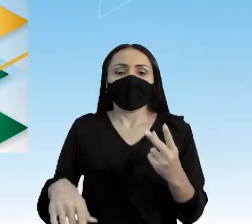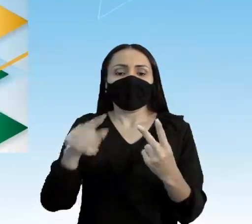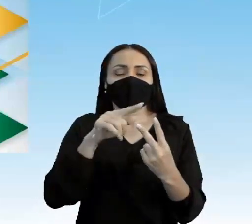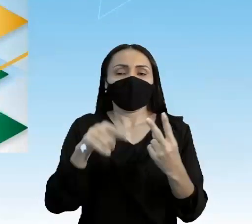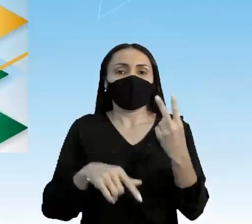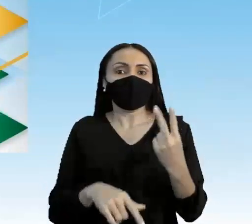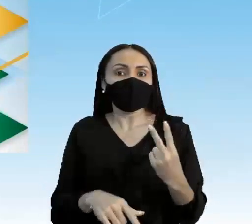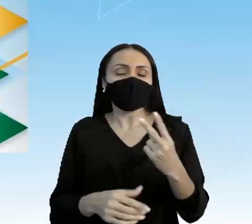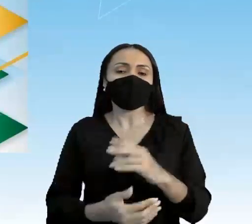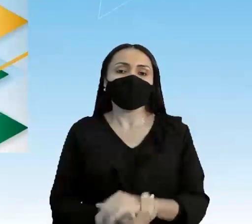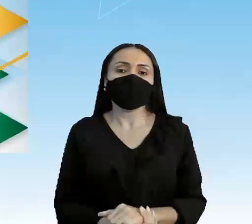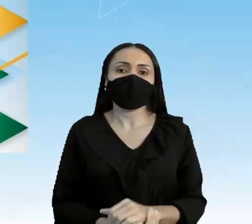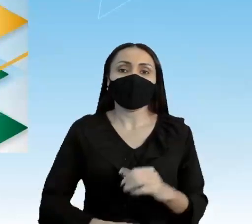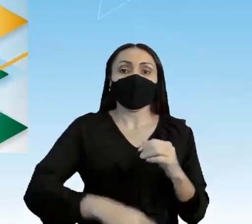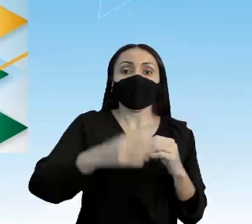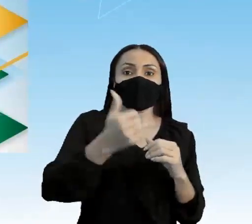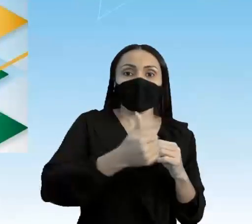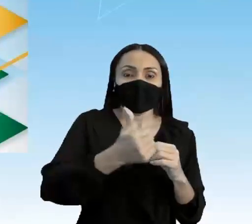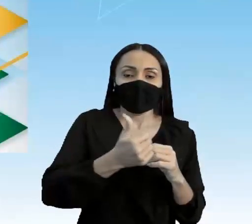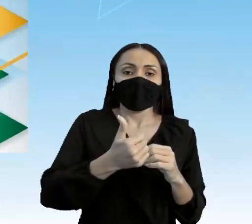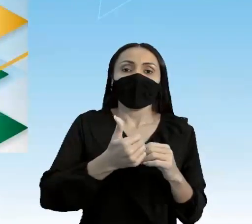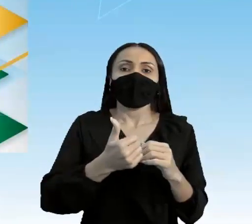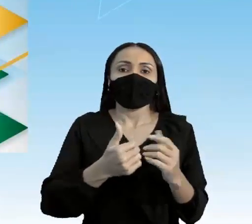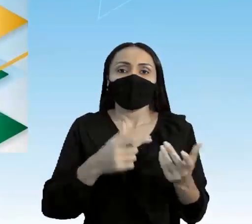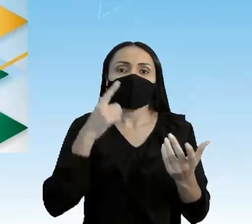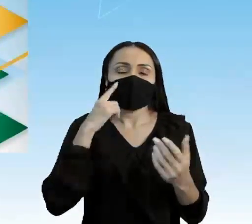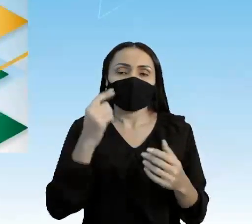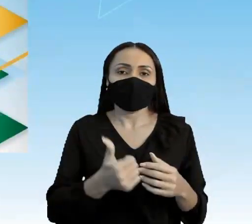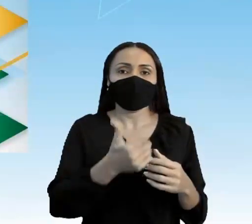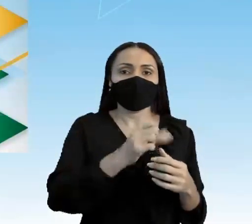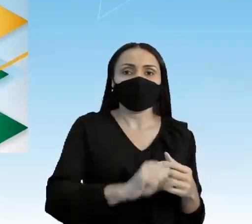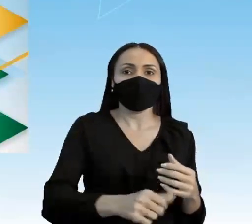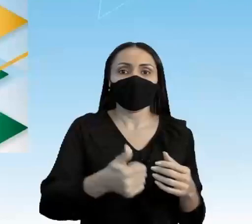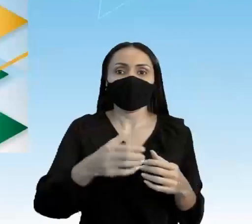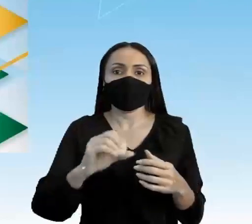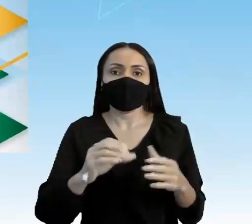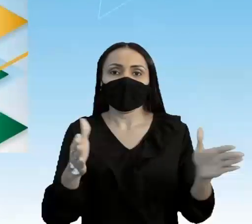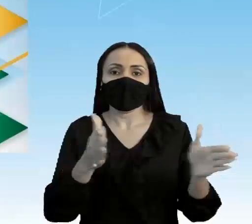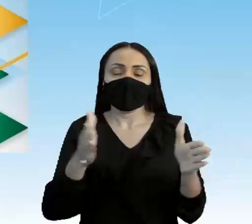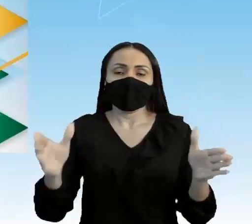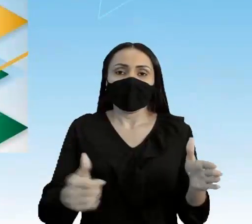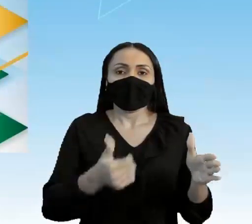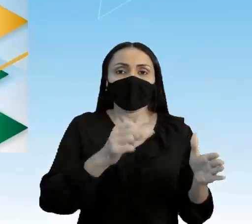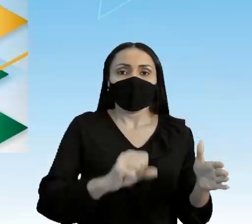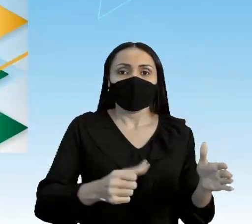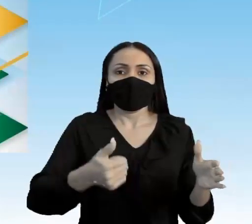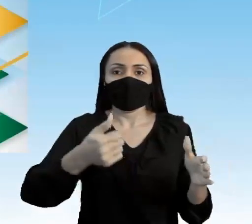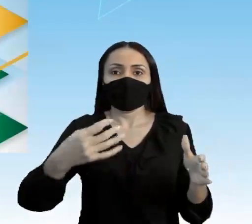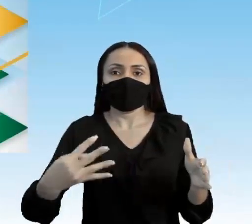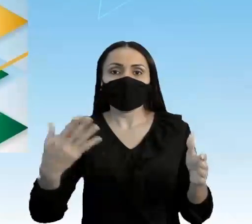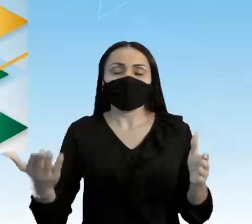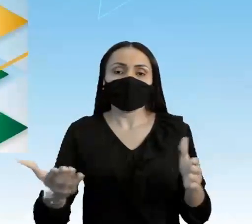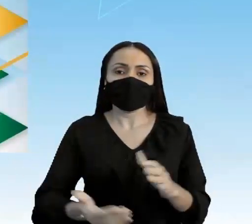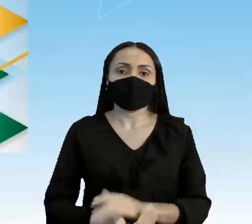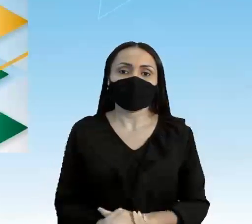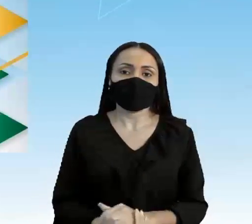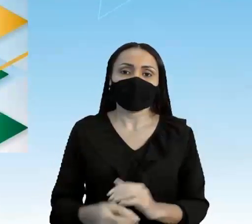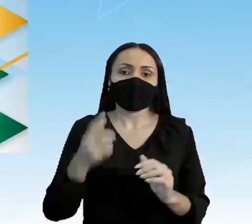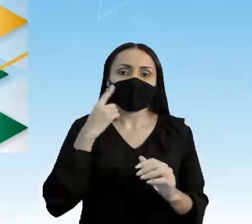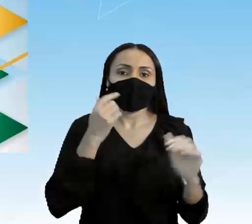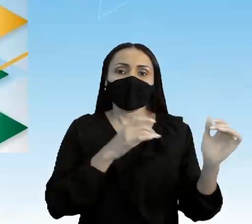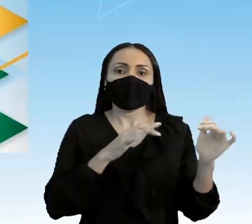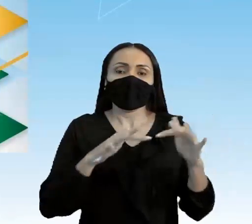né? Então, na primeira fase, né, de 1810 a 1814, né? Então, os habitantes